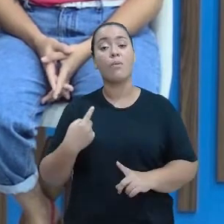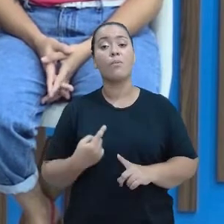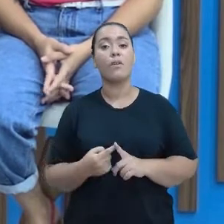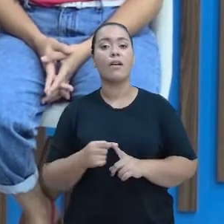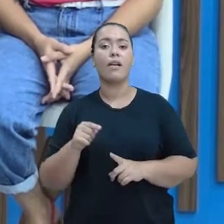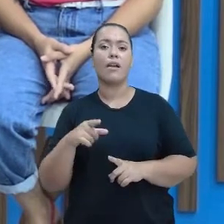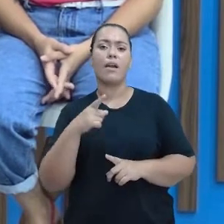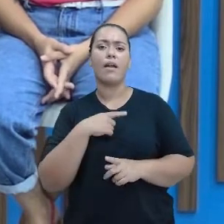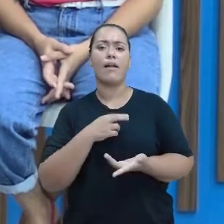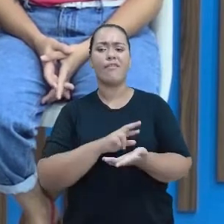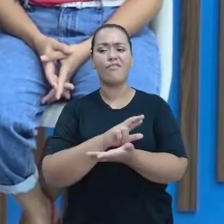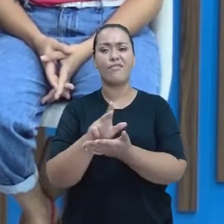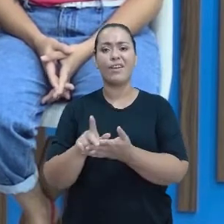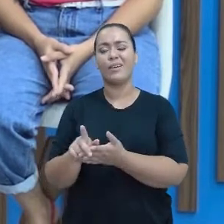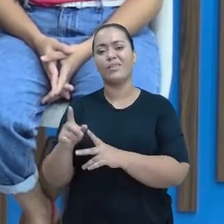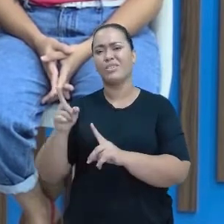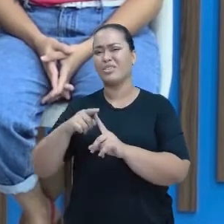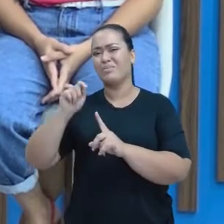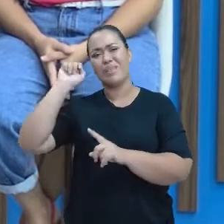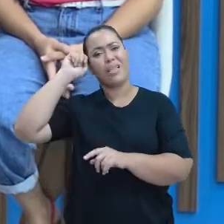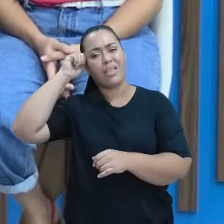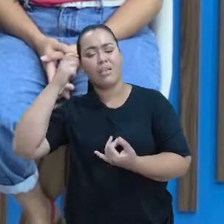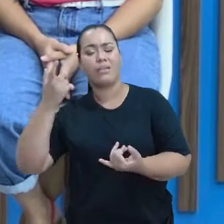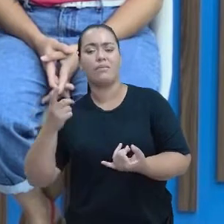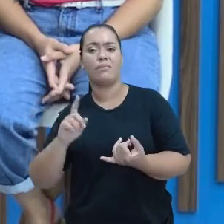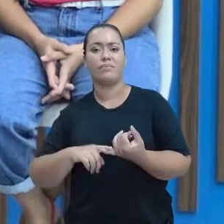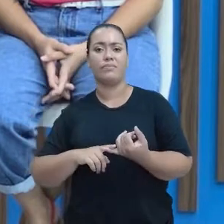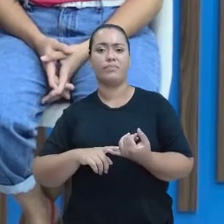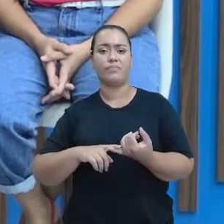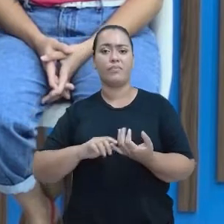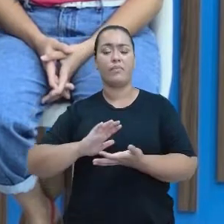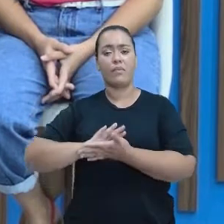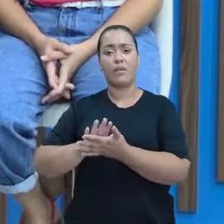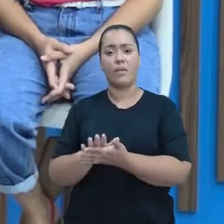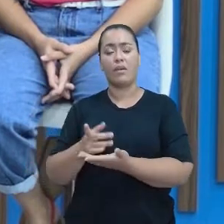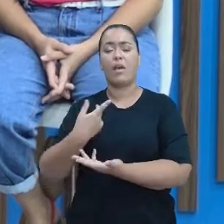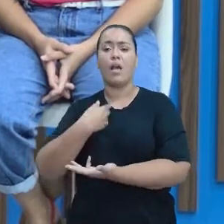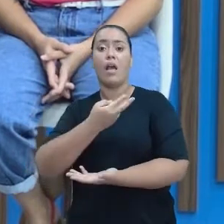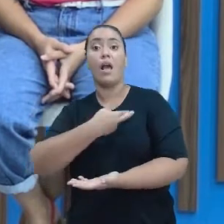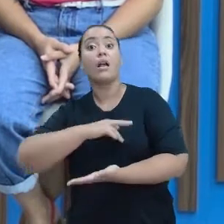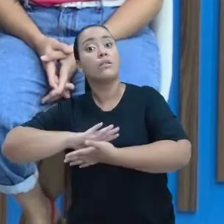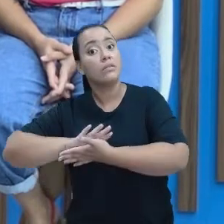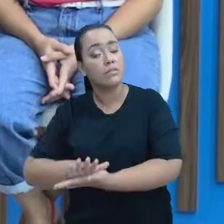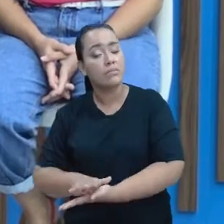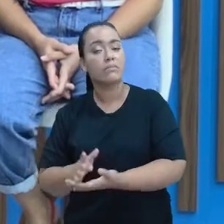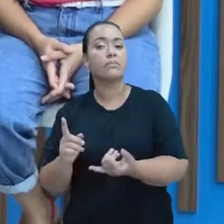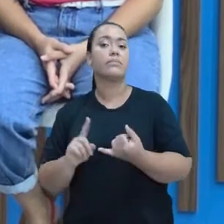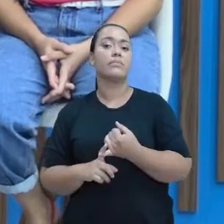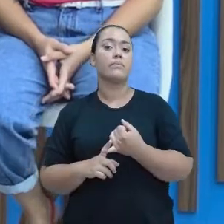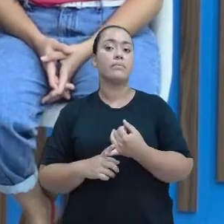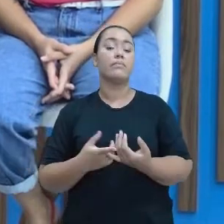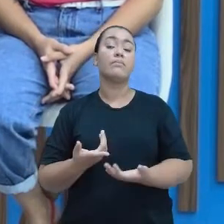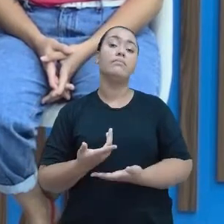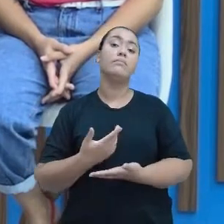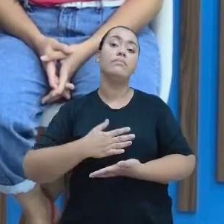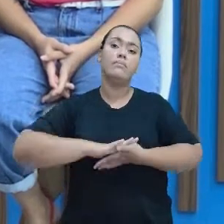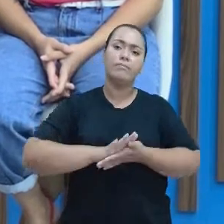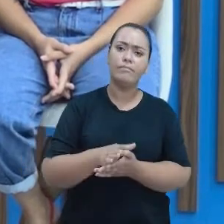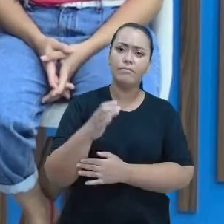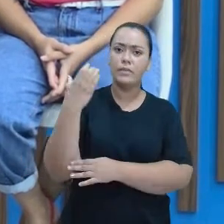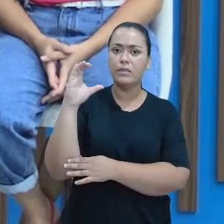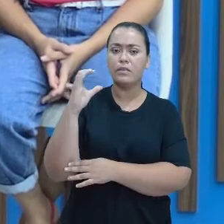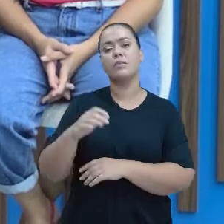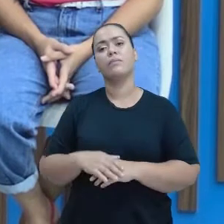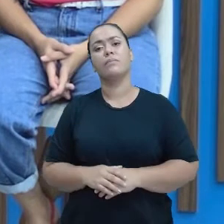através dos vários tipos de racismo. O racismo religioso, o racismo científico, o